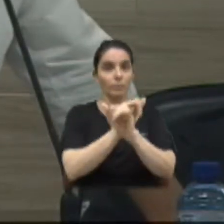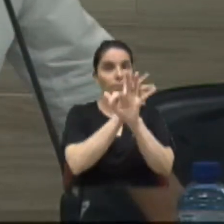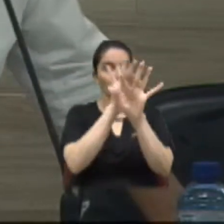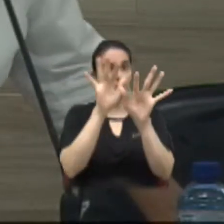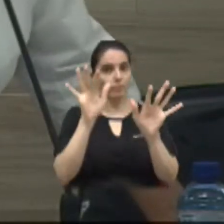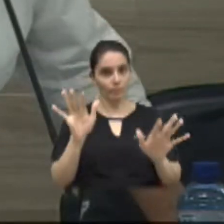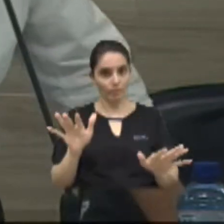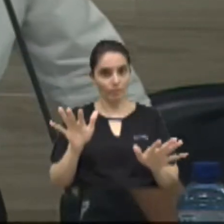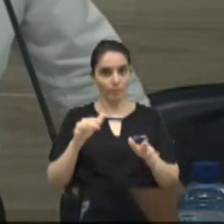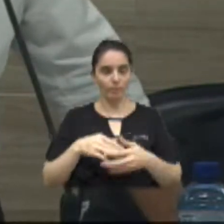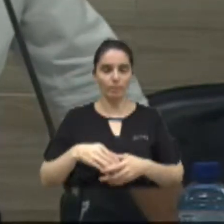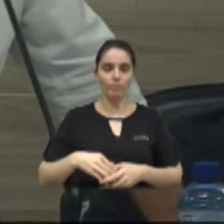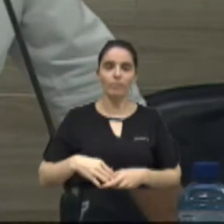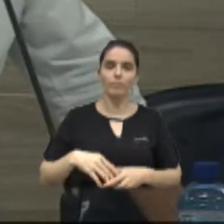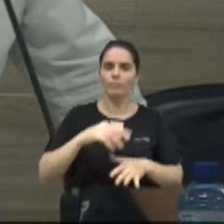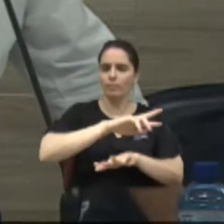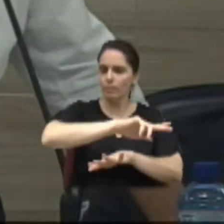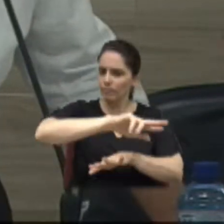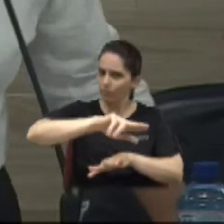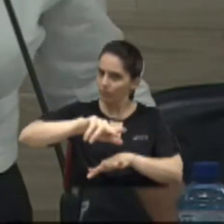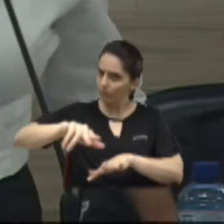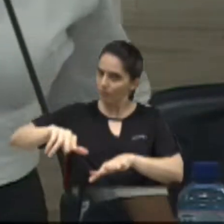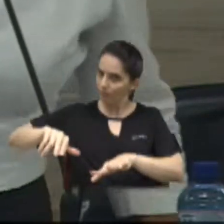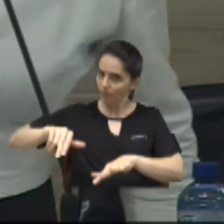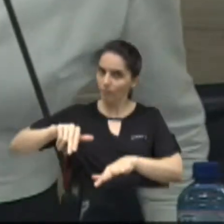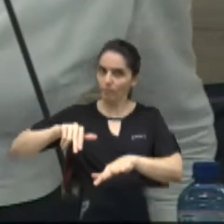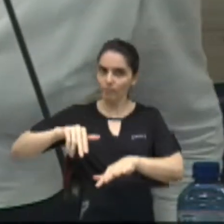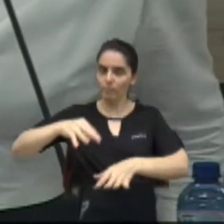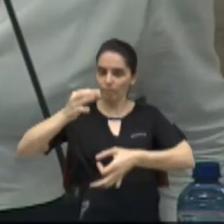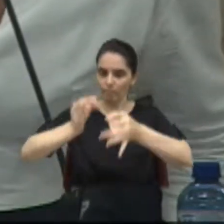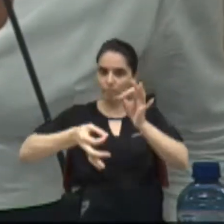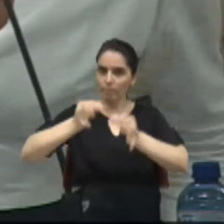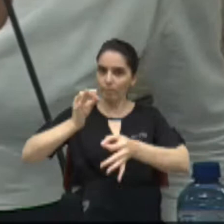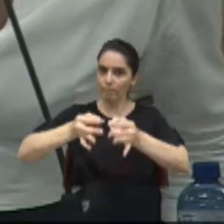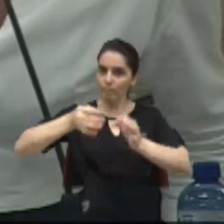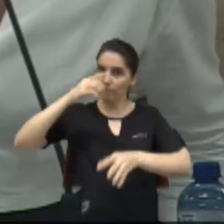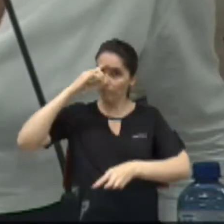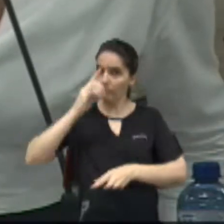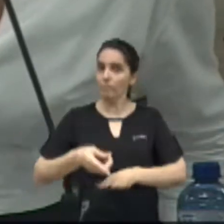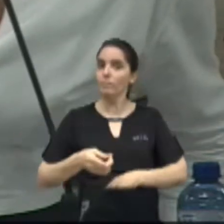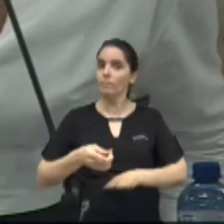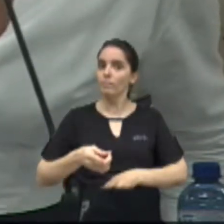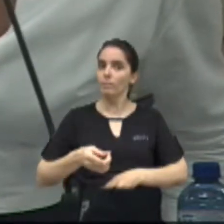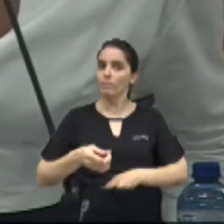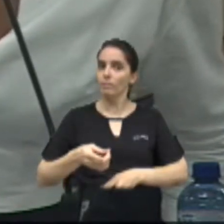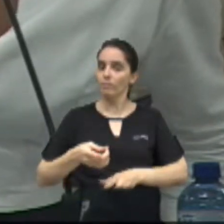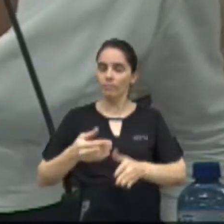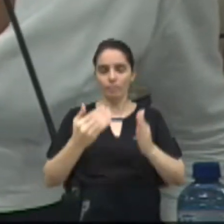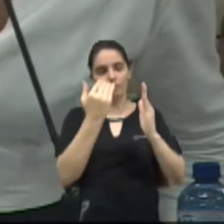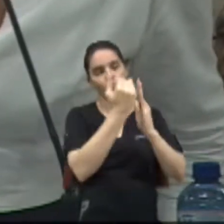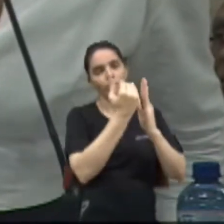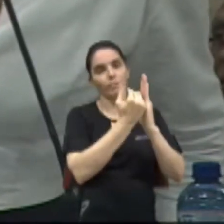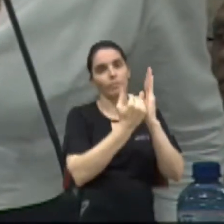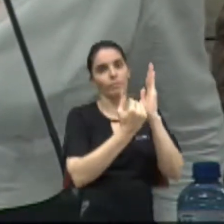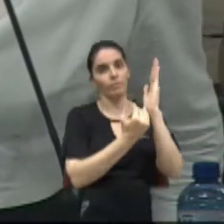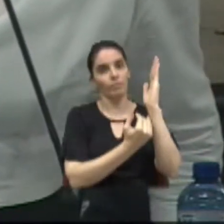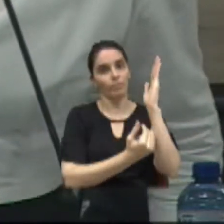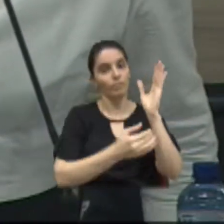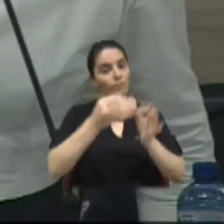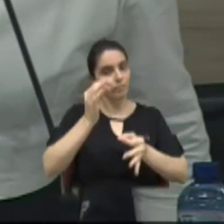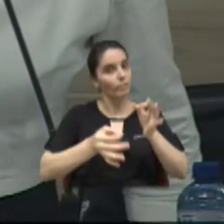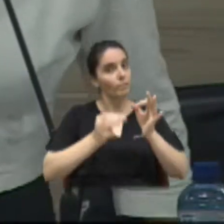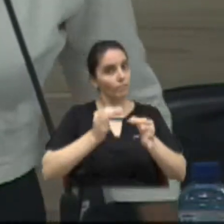os mandatos judiciais que acabam interferindo nessa lista. Uma coisa que também deve ser